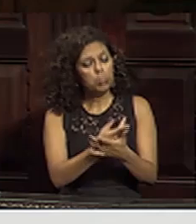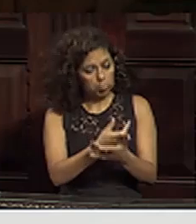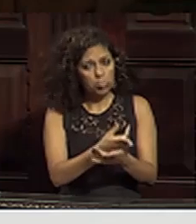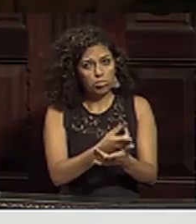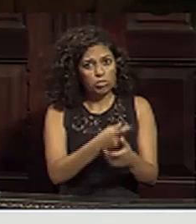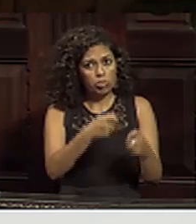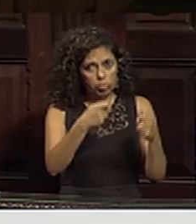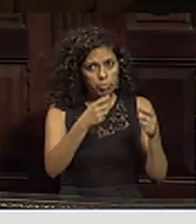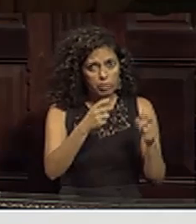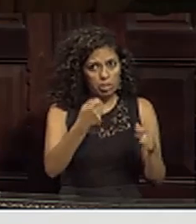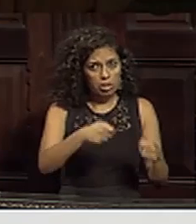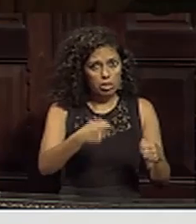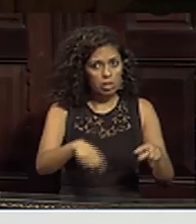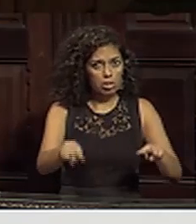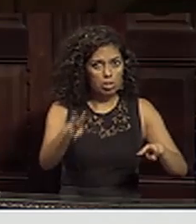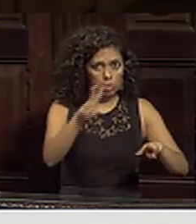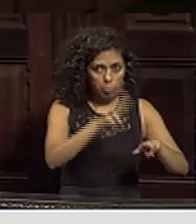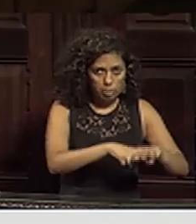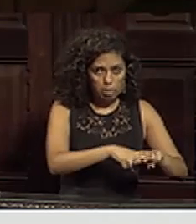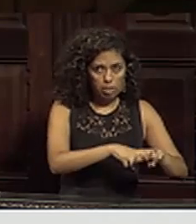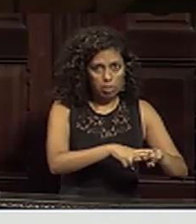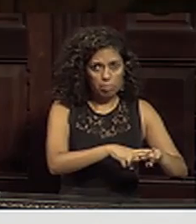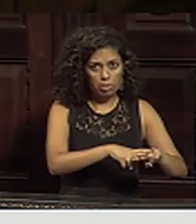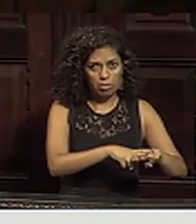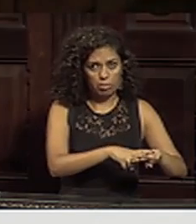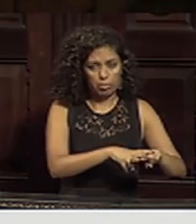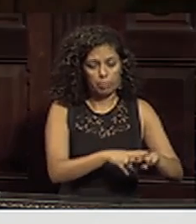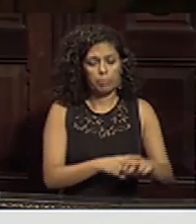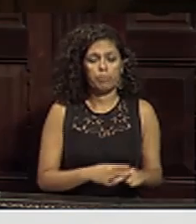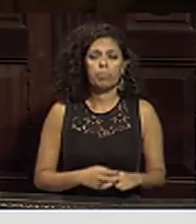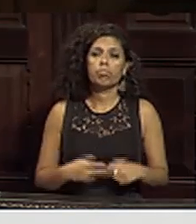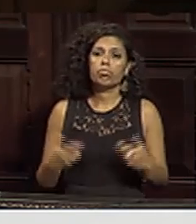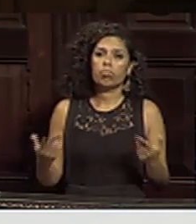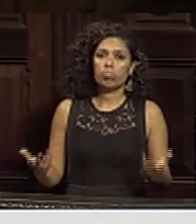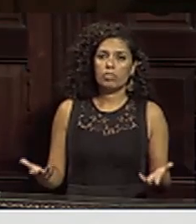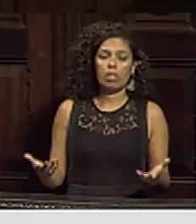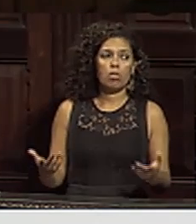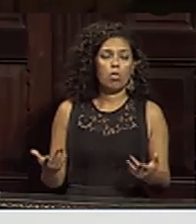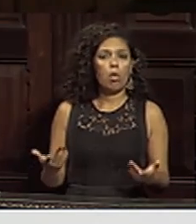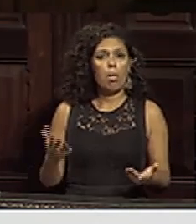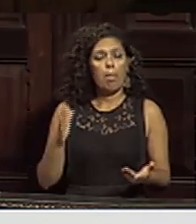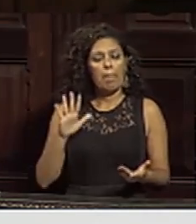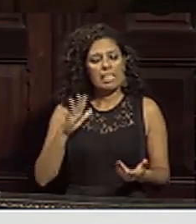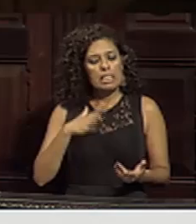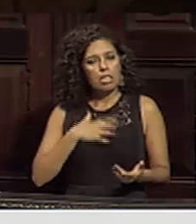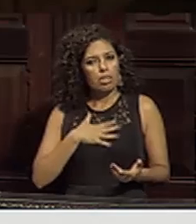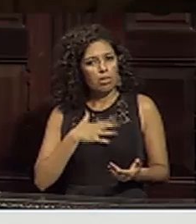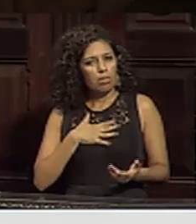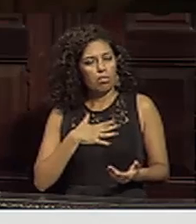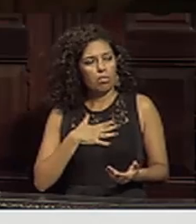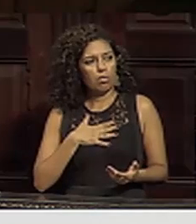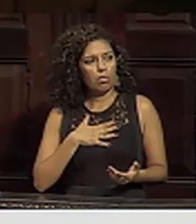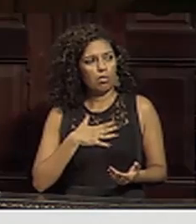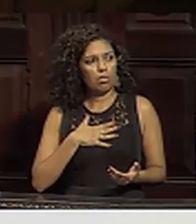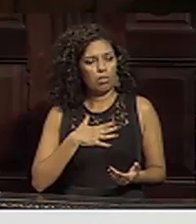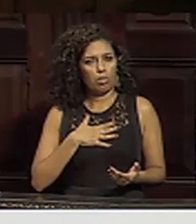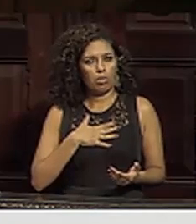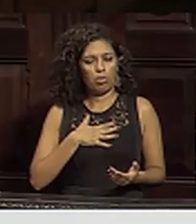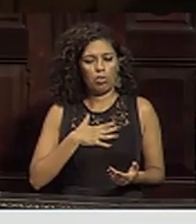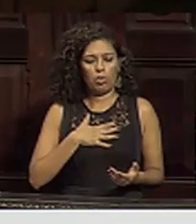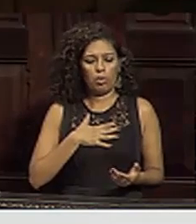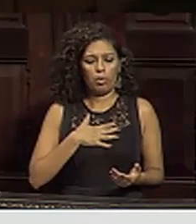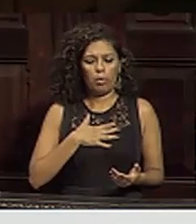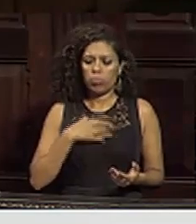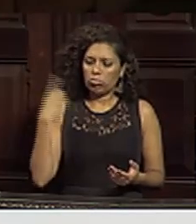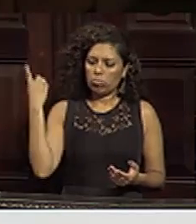paguem por suas penas. E não sou eu, como